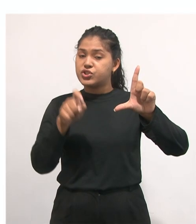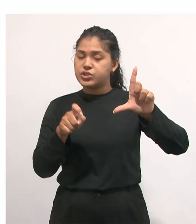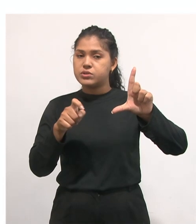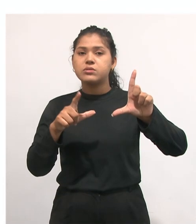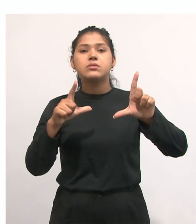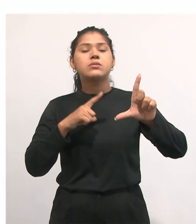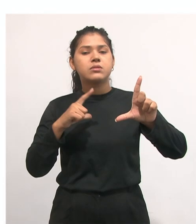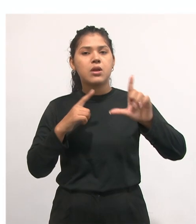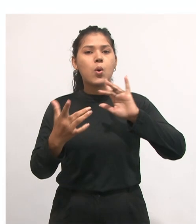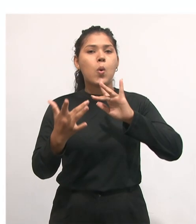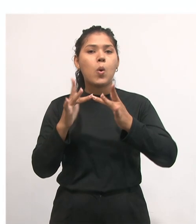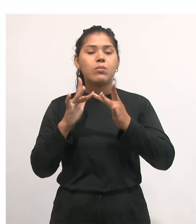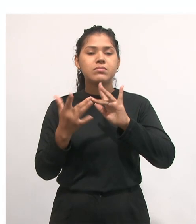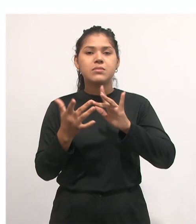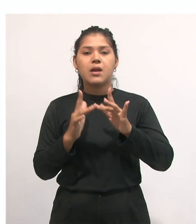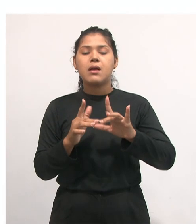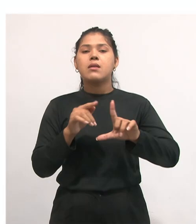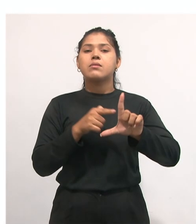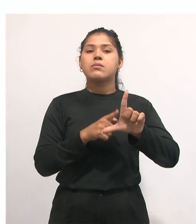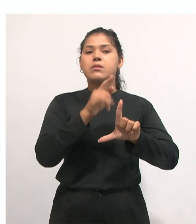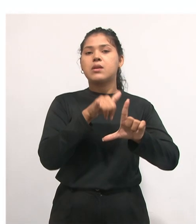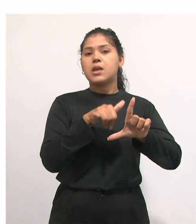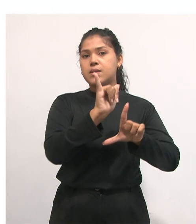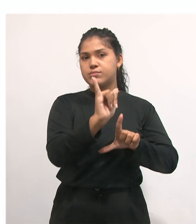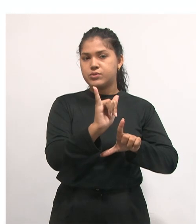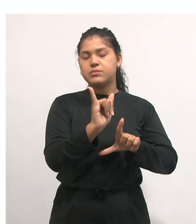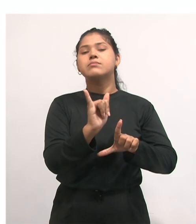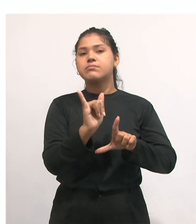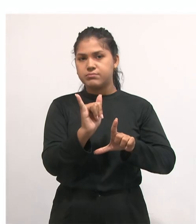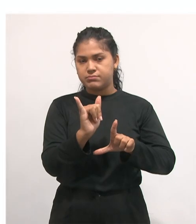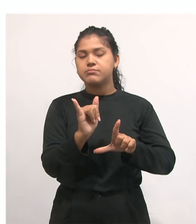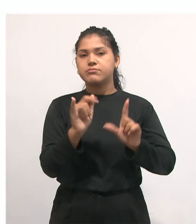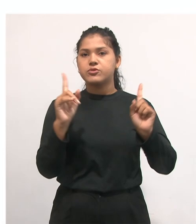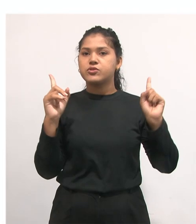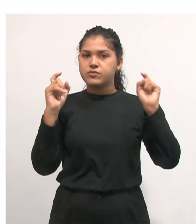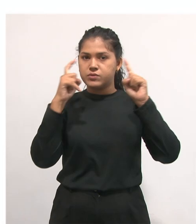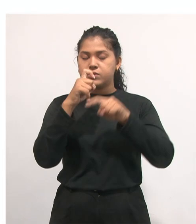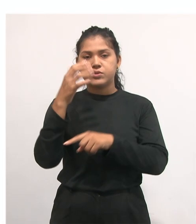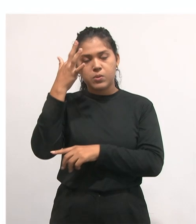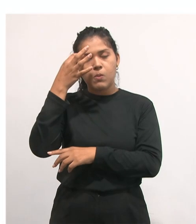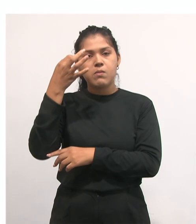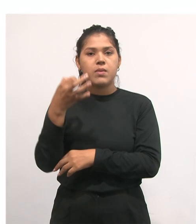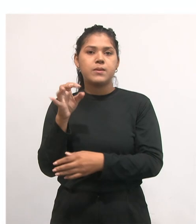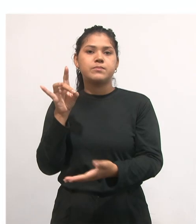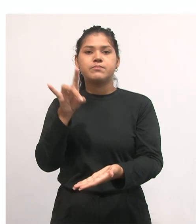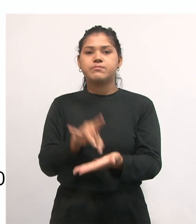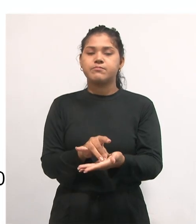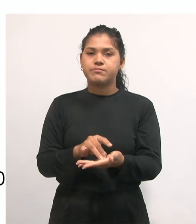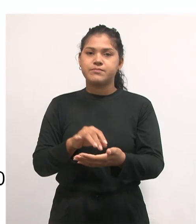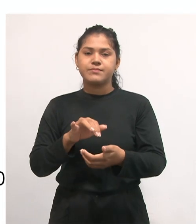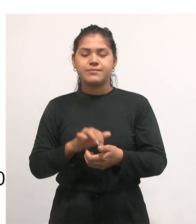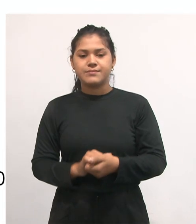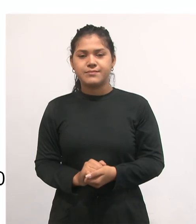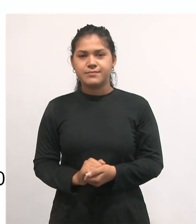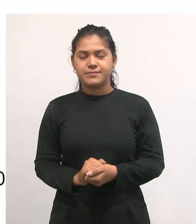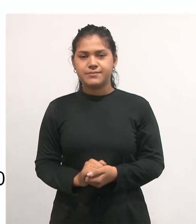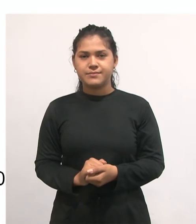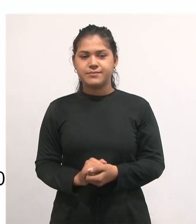com as variáveis y de forma positiva ou negativa. Não dá, porque tem uma correlação muito baixa.